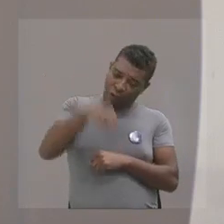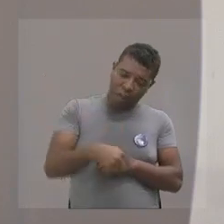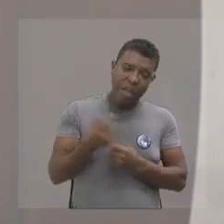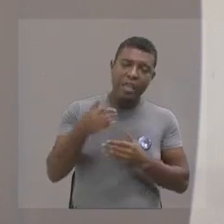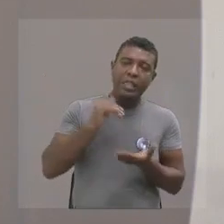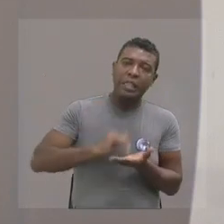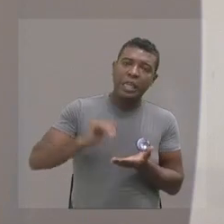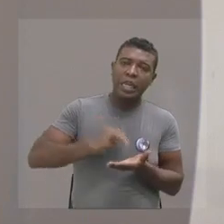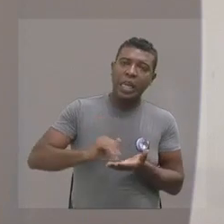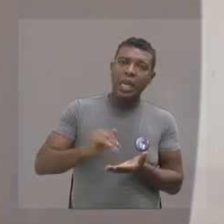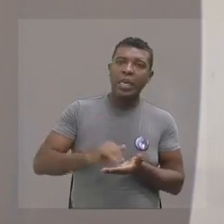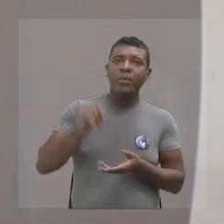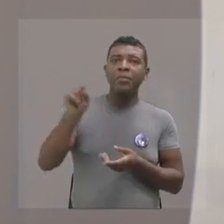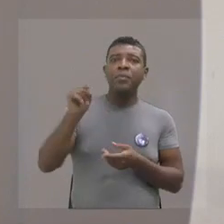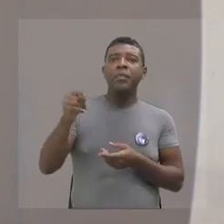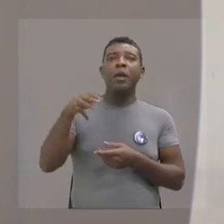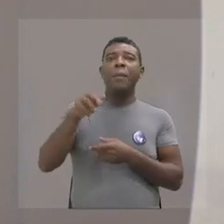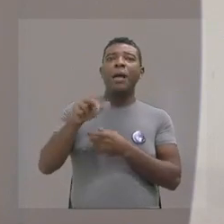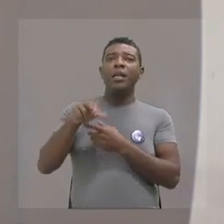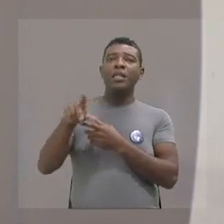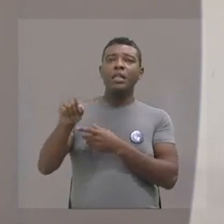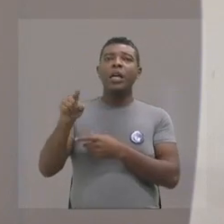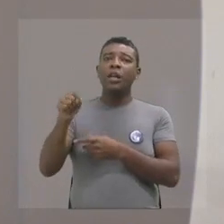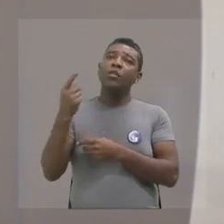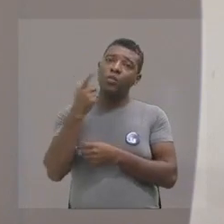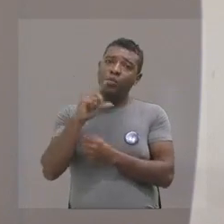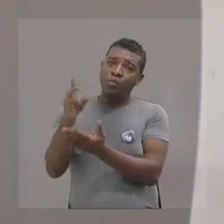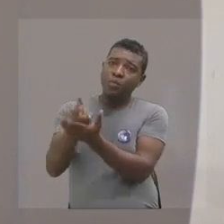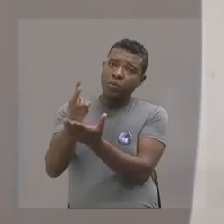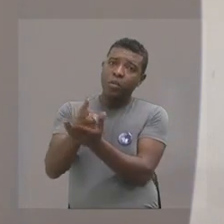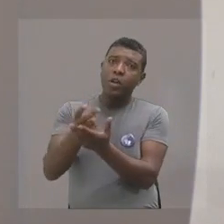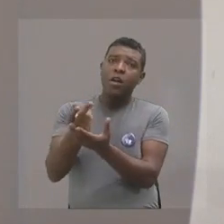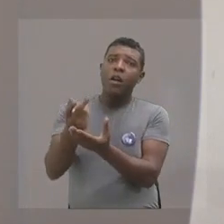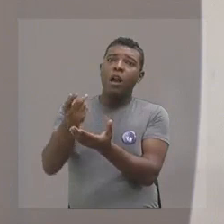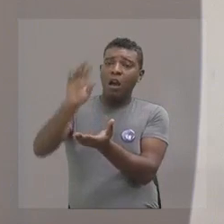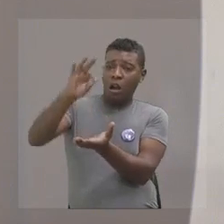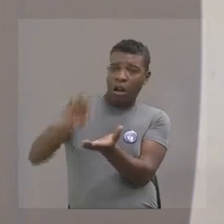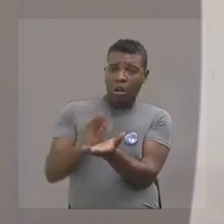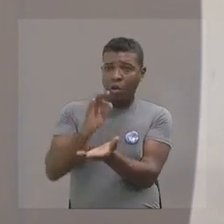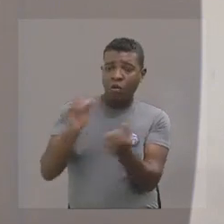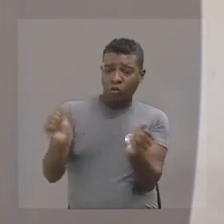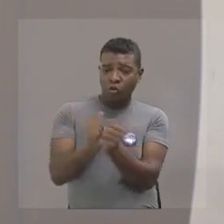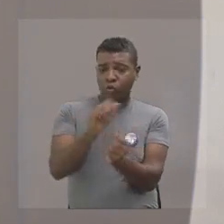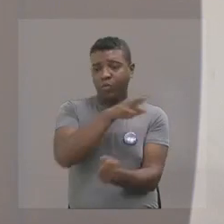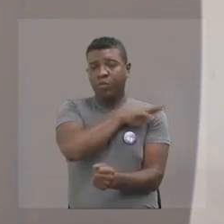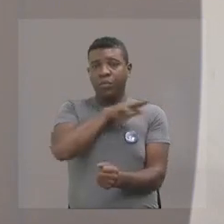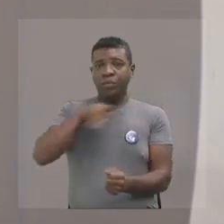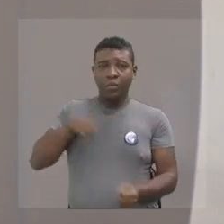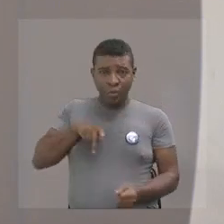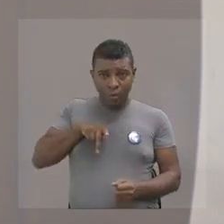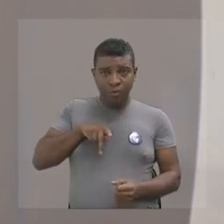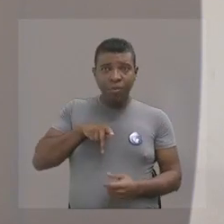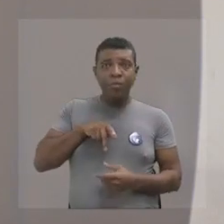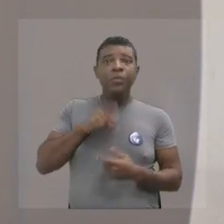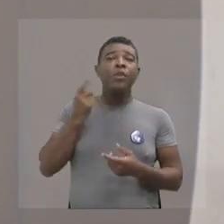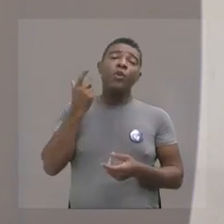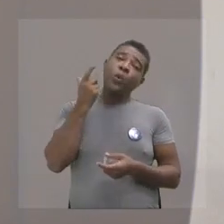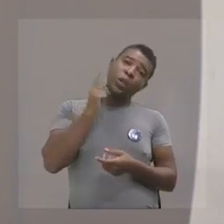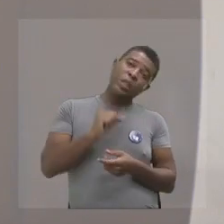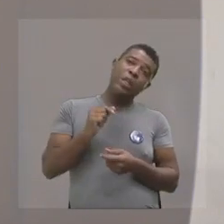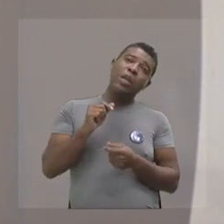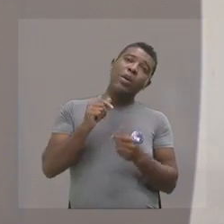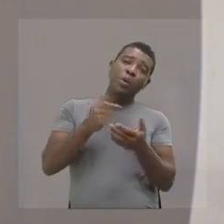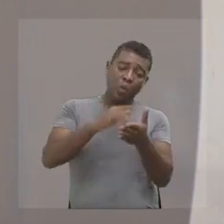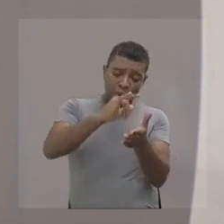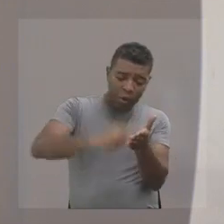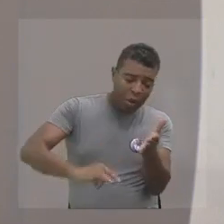conduzindo com muita competência é um acordo junto ao Ministério Público chegamos né Há um tempo quero um tempo possível é naquele